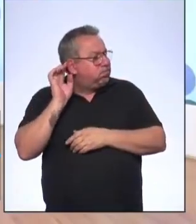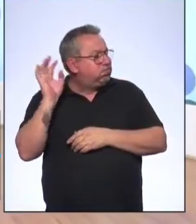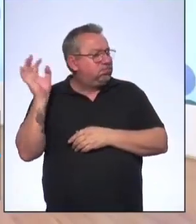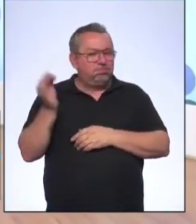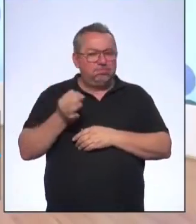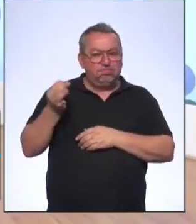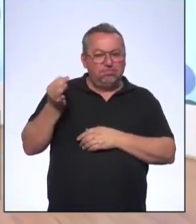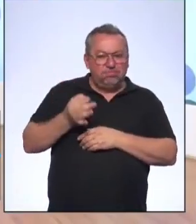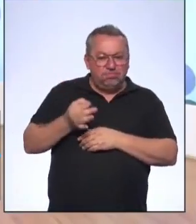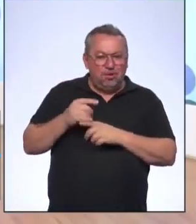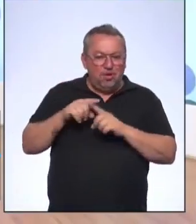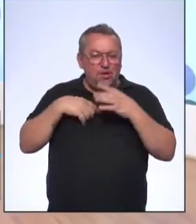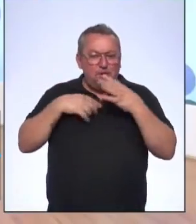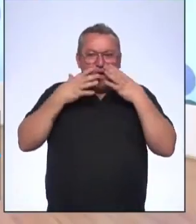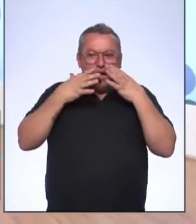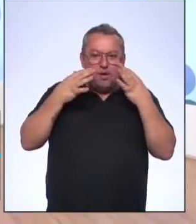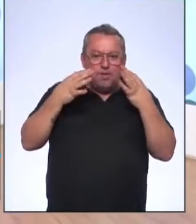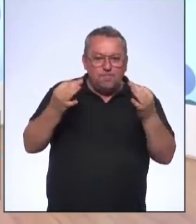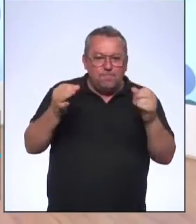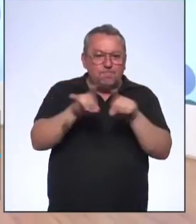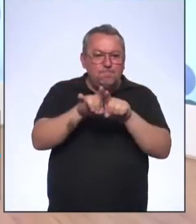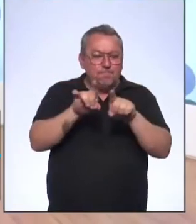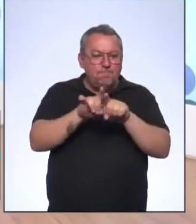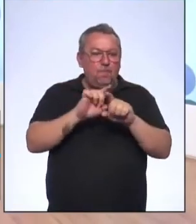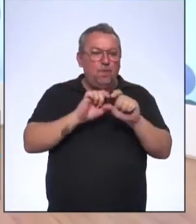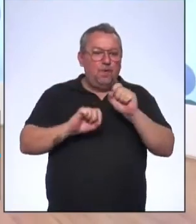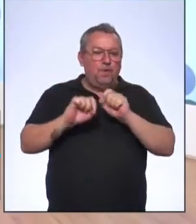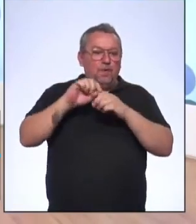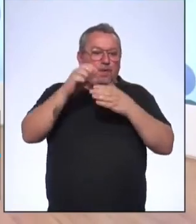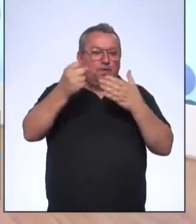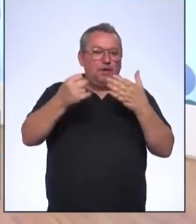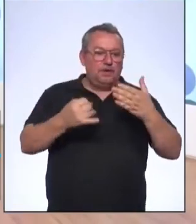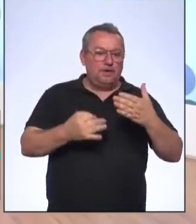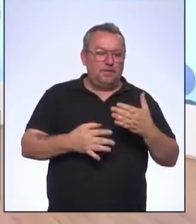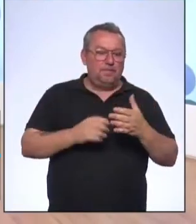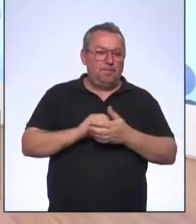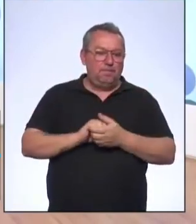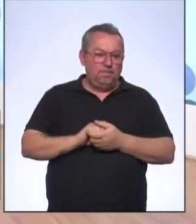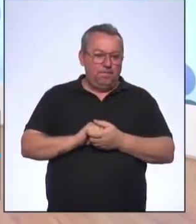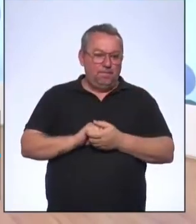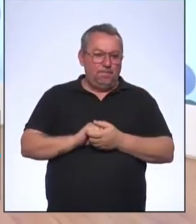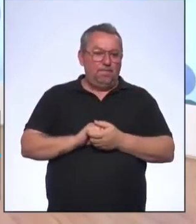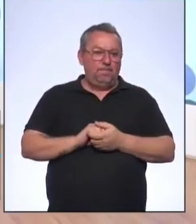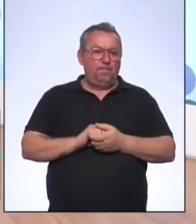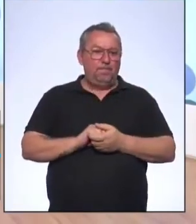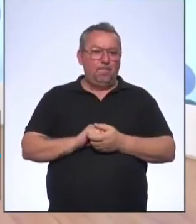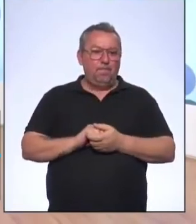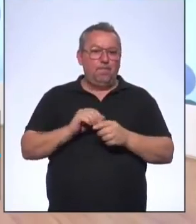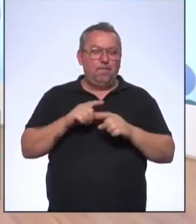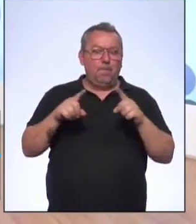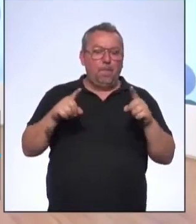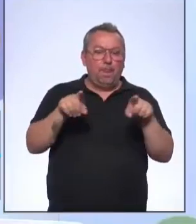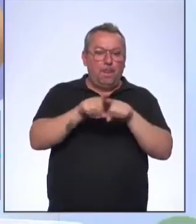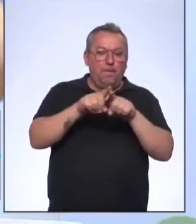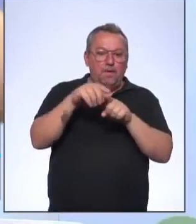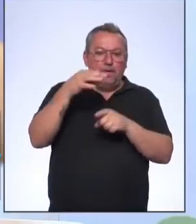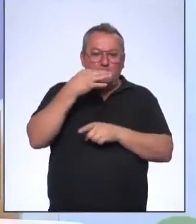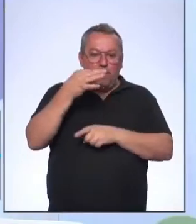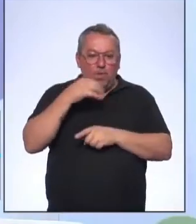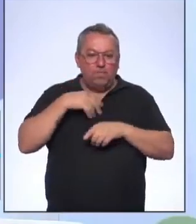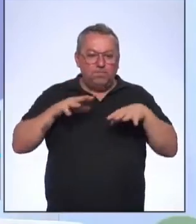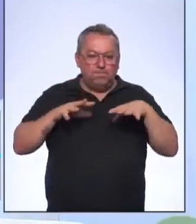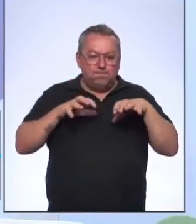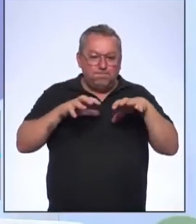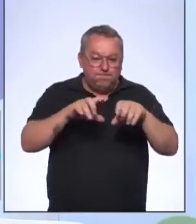Prestar bastante atenção na entonação e, não é? Se apropriando do texto pela escuta ativa. Perfeitamente. Gente. Inclusive, eu acho nessa pandemia